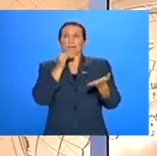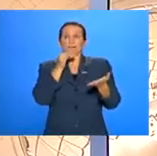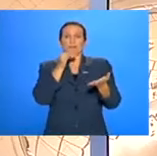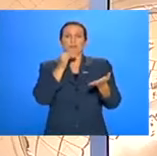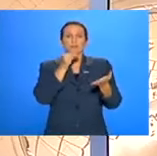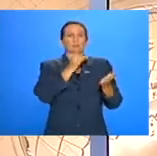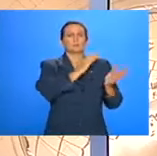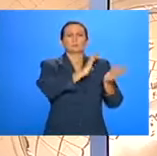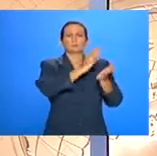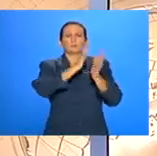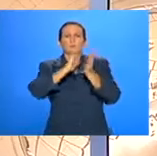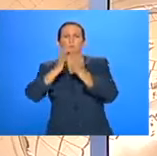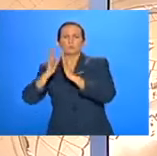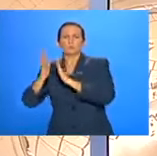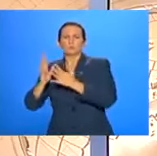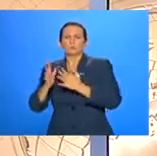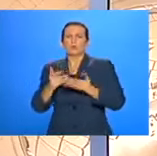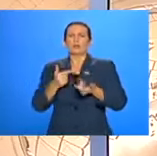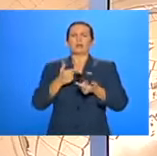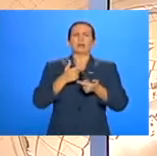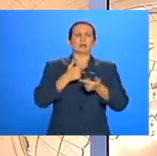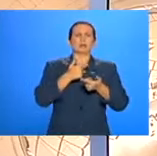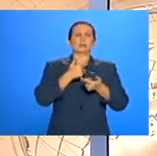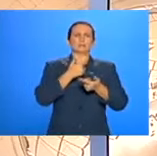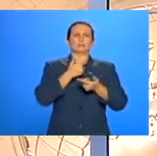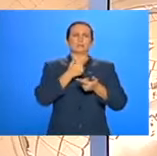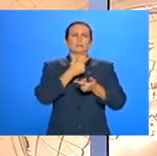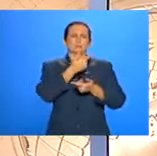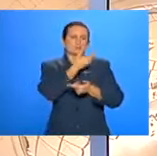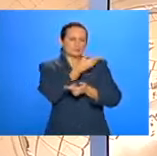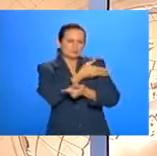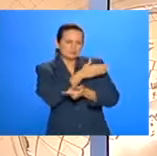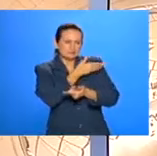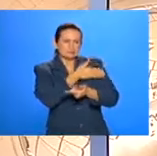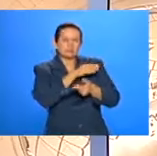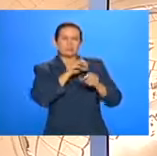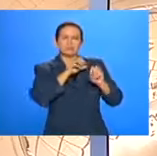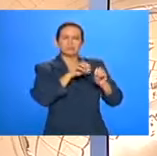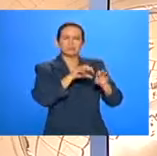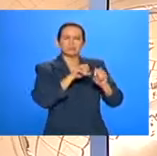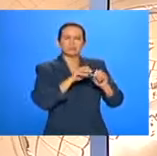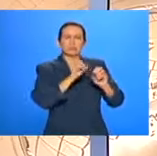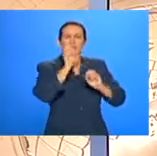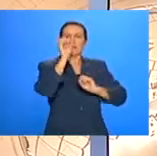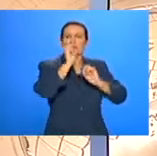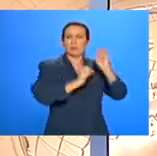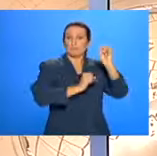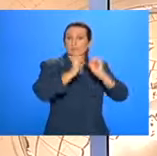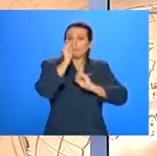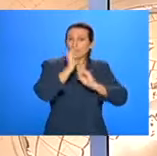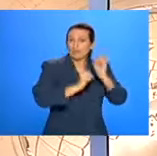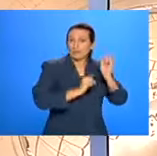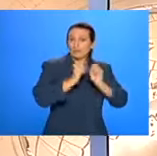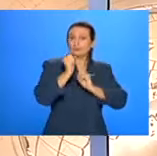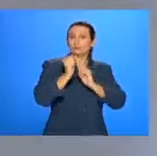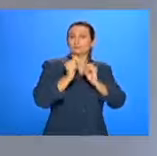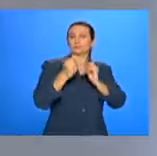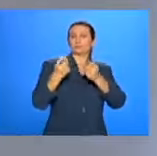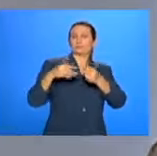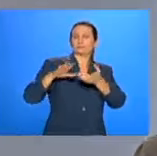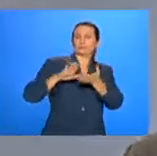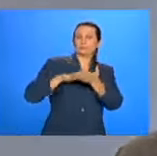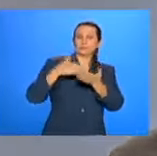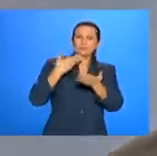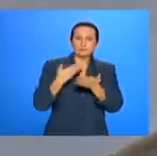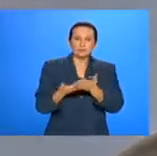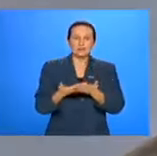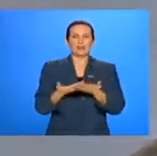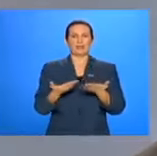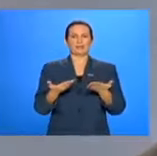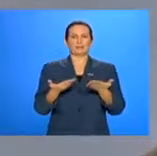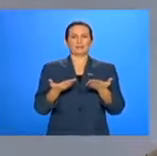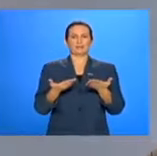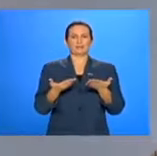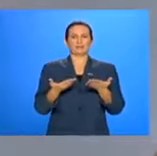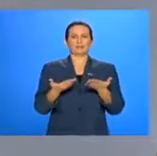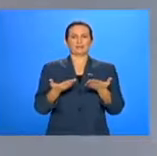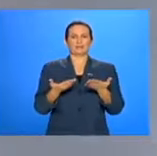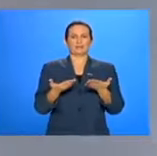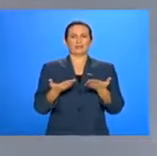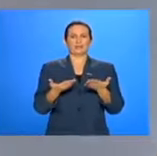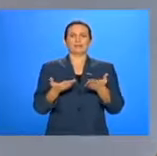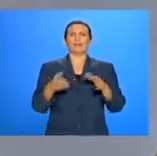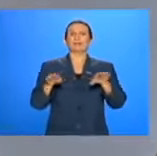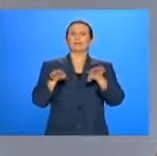e treinamento de pessoas surdas, no mercado de trabalho. Ele também